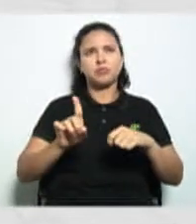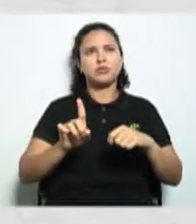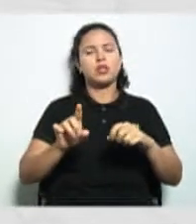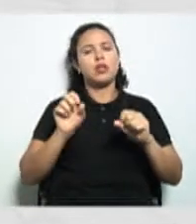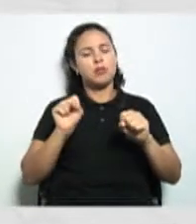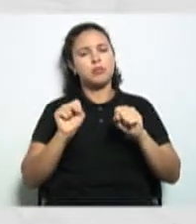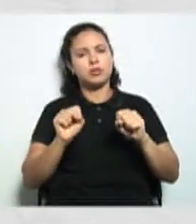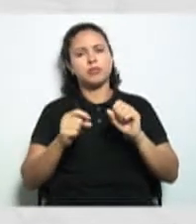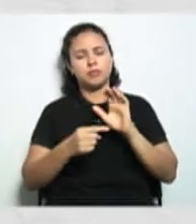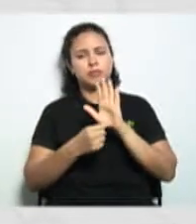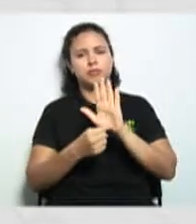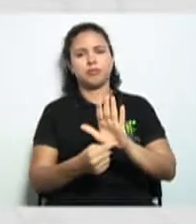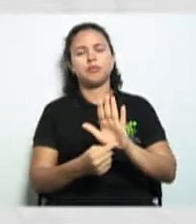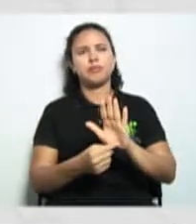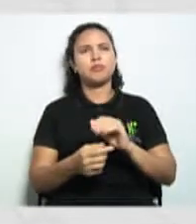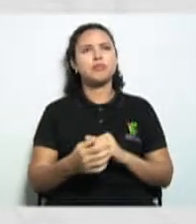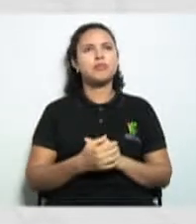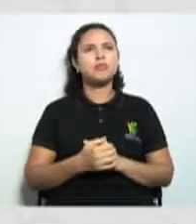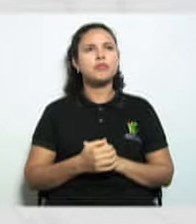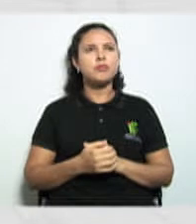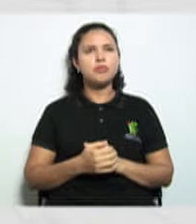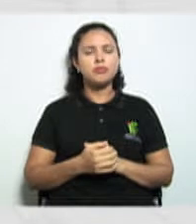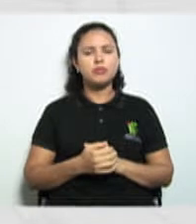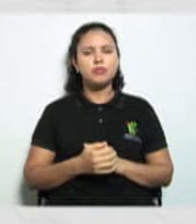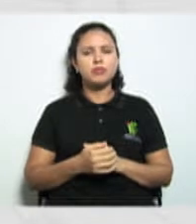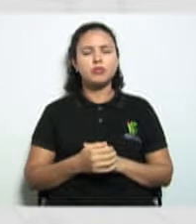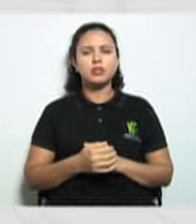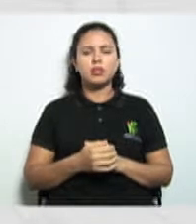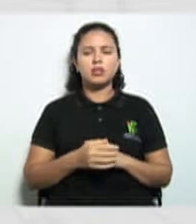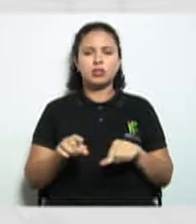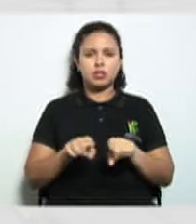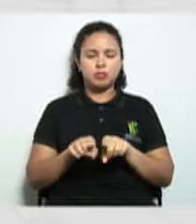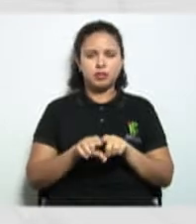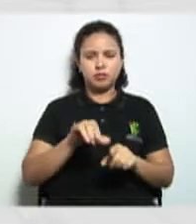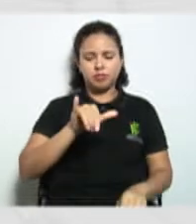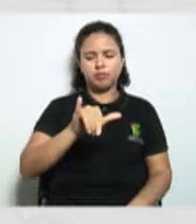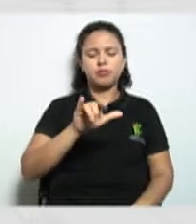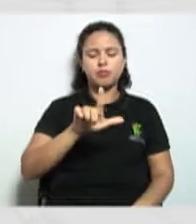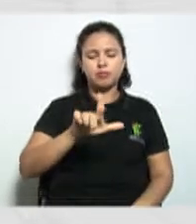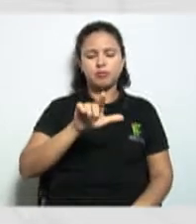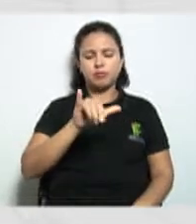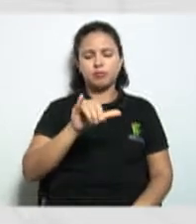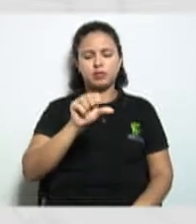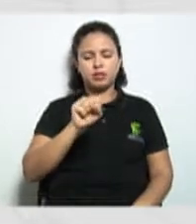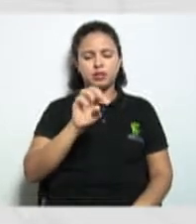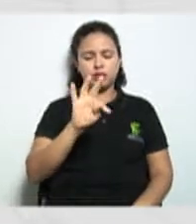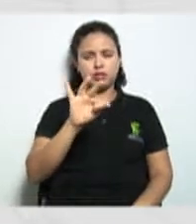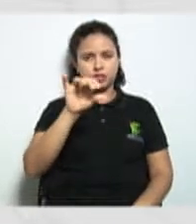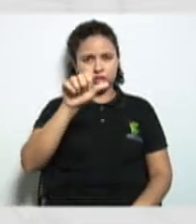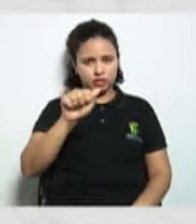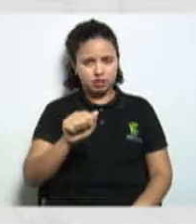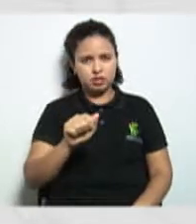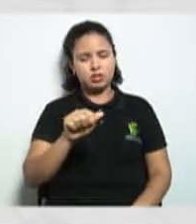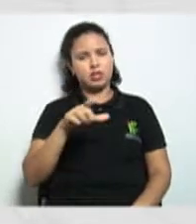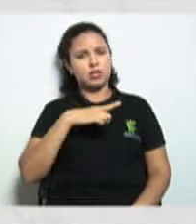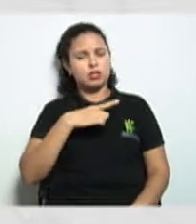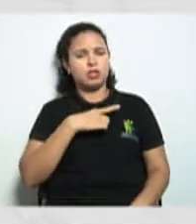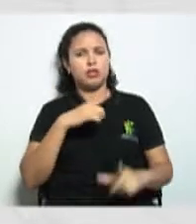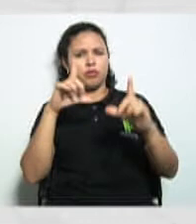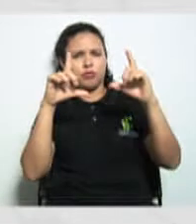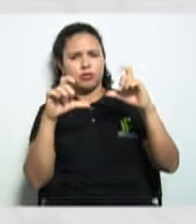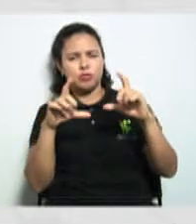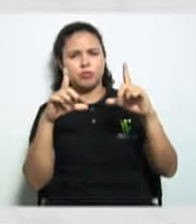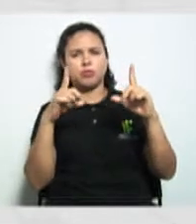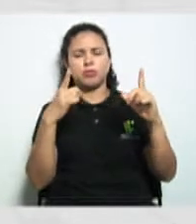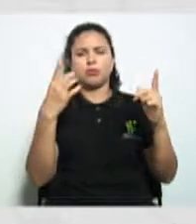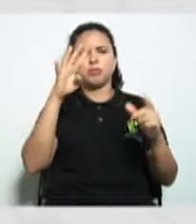ser apresentado só a folha de rosto. As listas, se você tiver qualquer figura, qualquer gráfico, você tem que fazer uma lista para cada